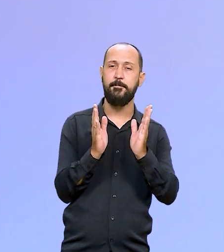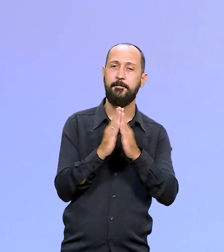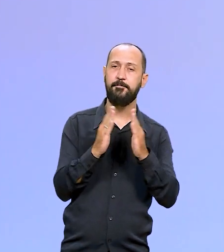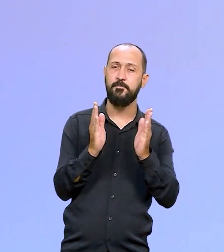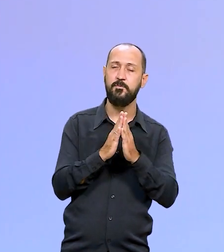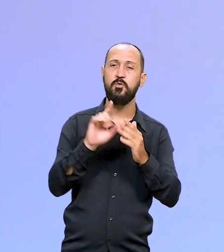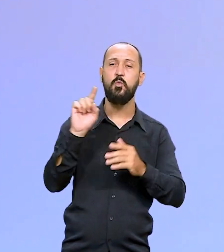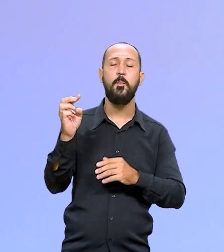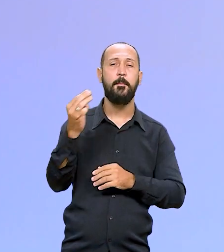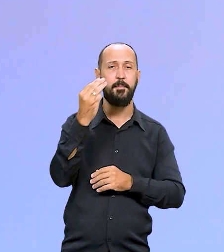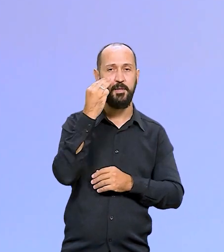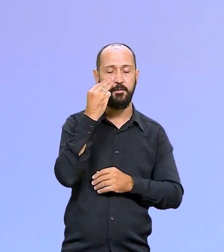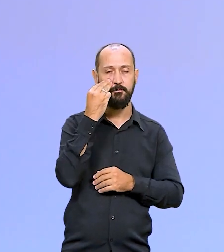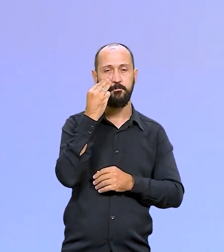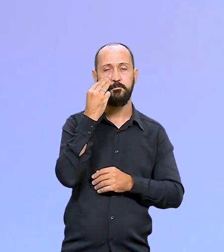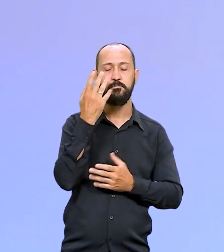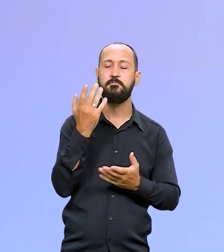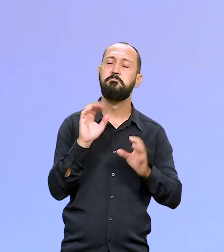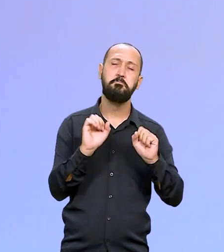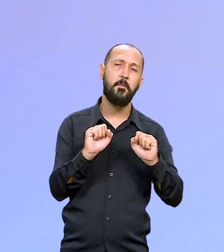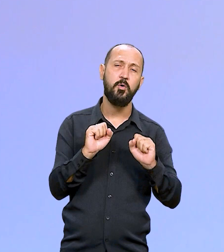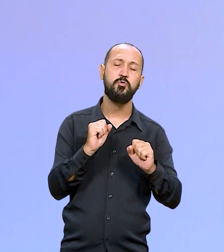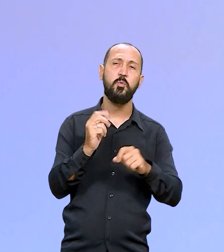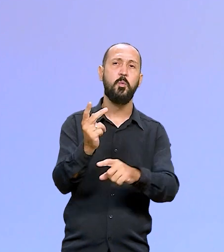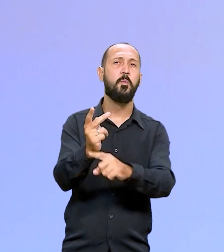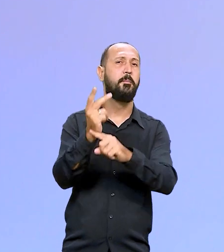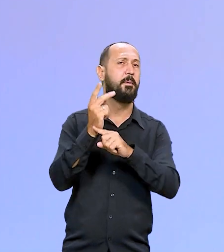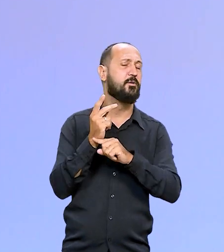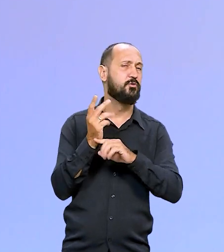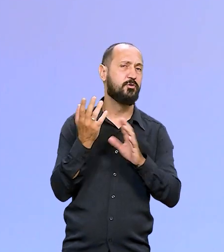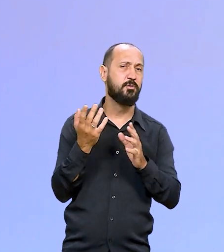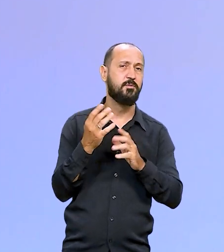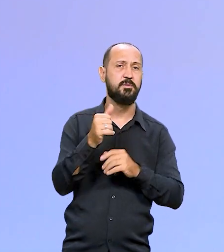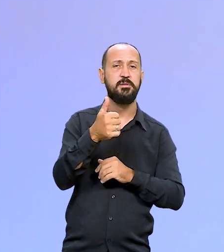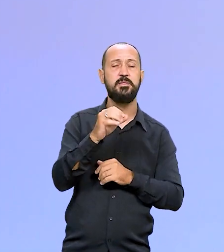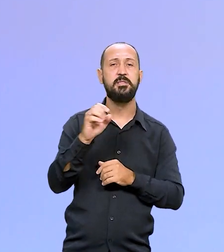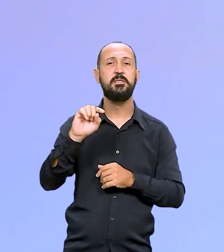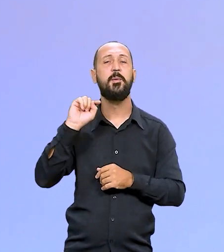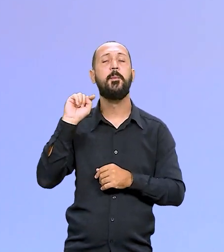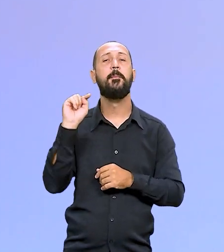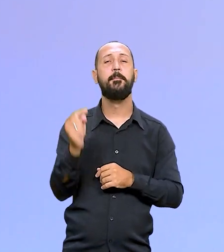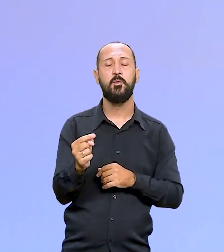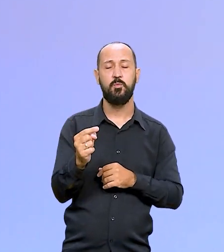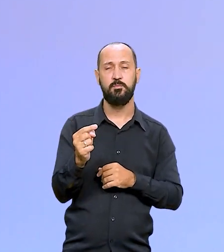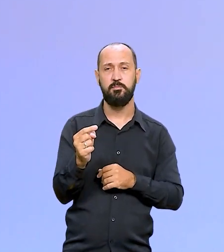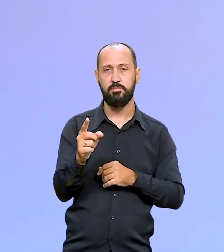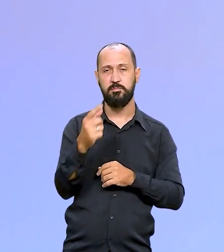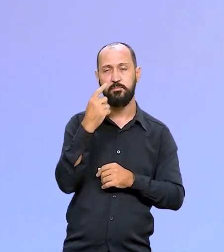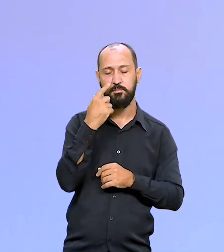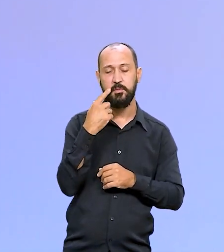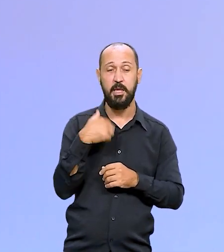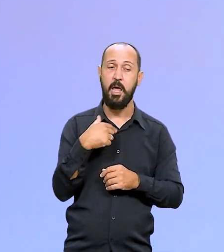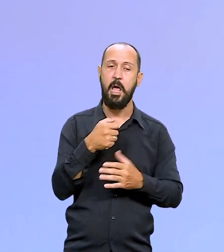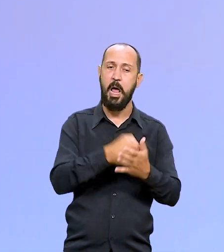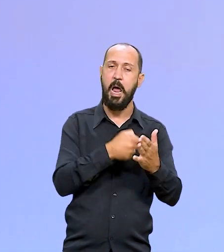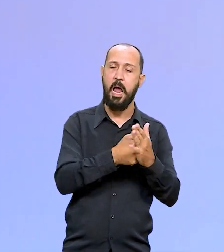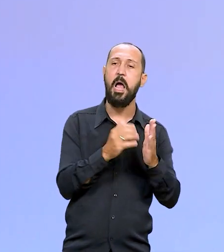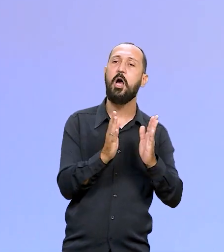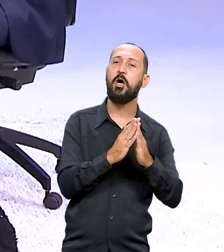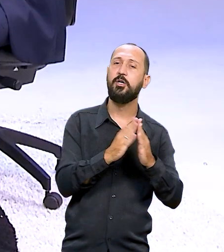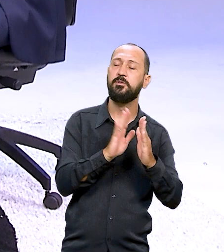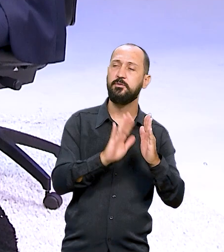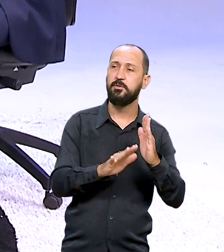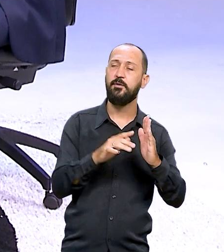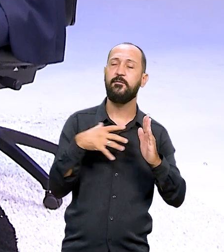eu tenho um imóvel por exemplo de 1 milhão e eu vou e pego um empréstimo né de 100.000 e dou com esse meu imóvel de 1 Milhão como